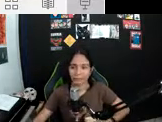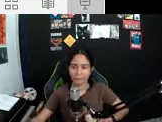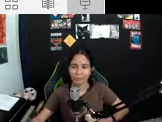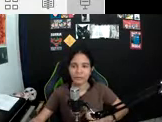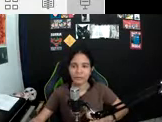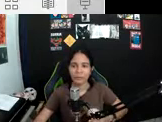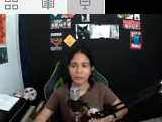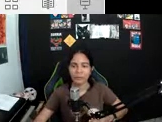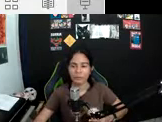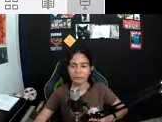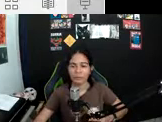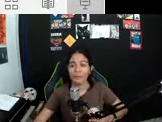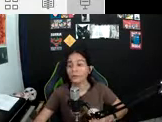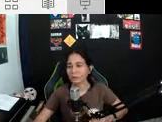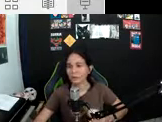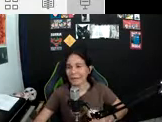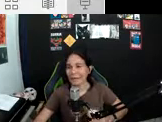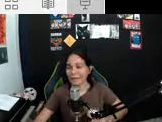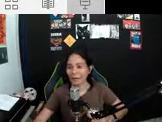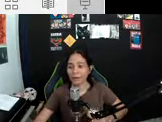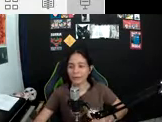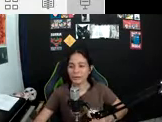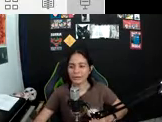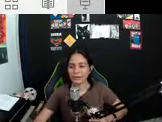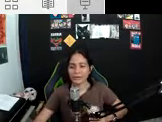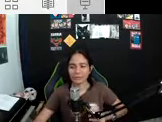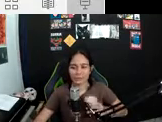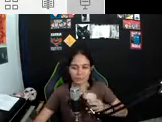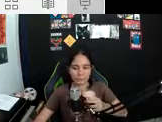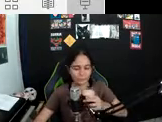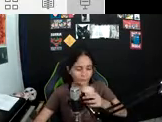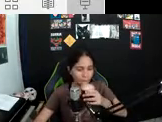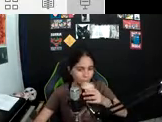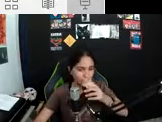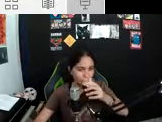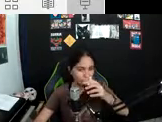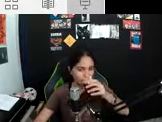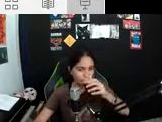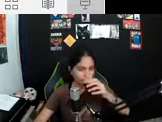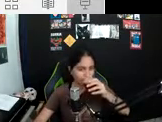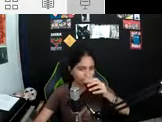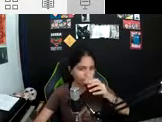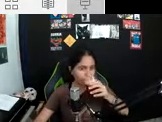atualizado. Então, isso não vai colar para a justiça, tá?